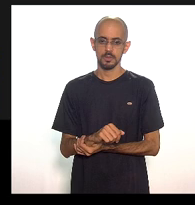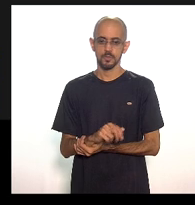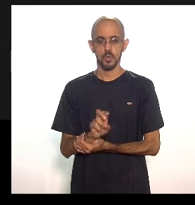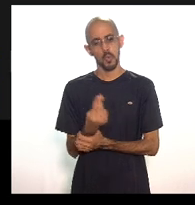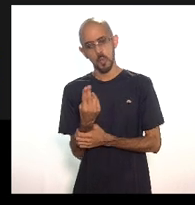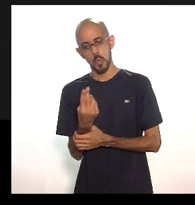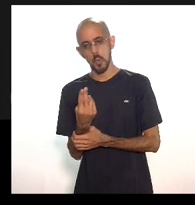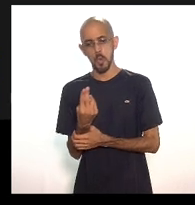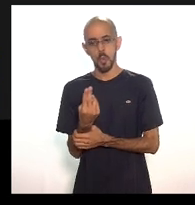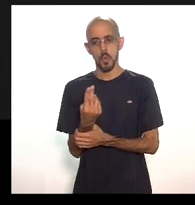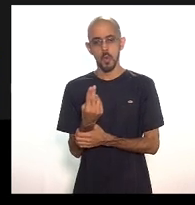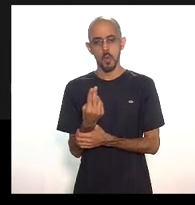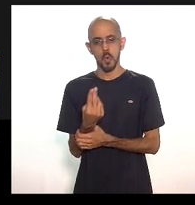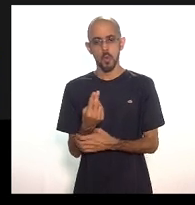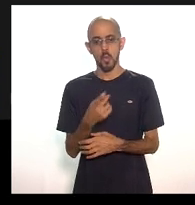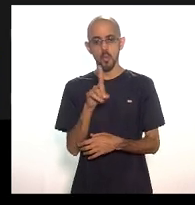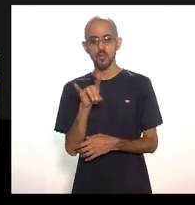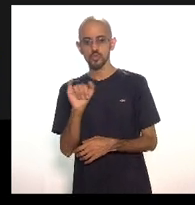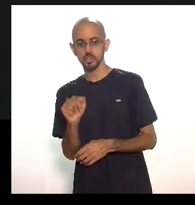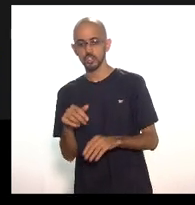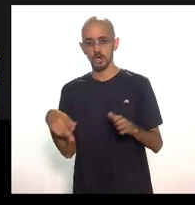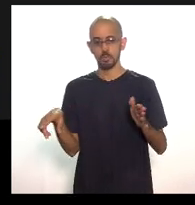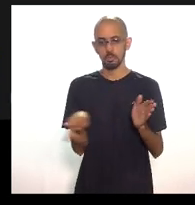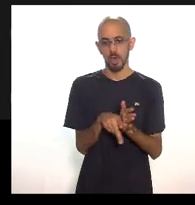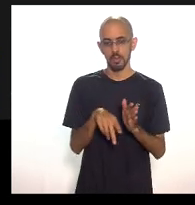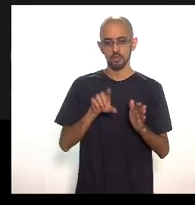ou seria um dia só dedicado à Firjan?